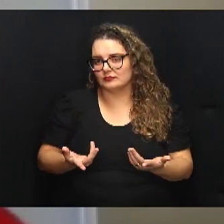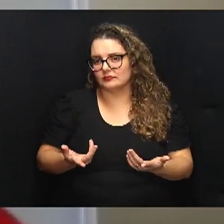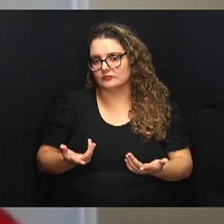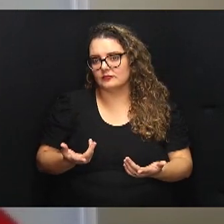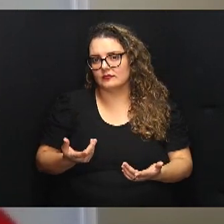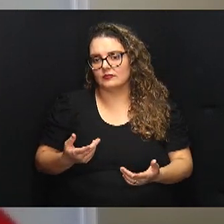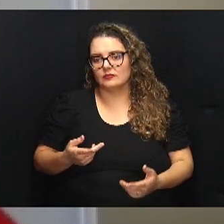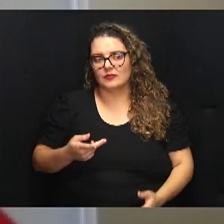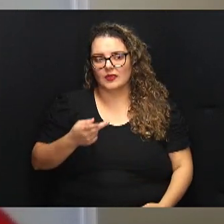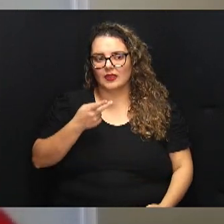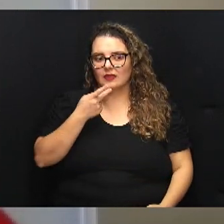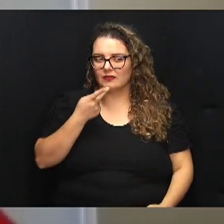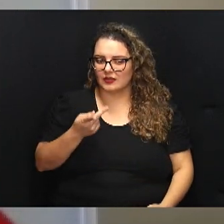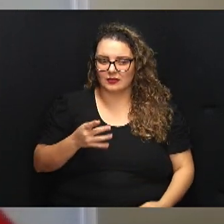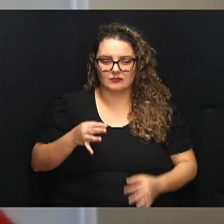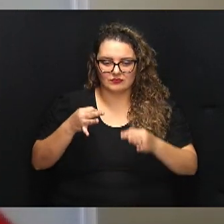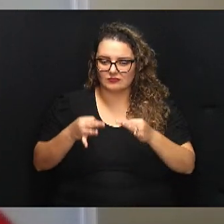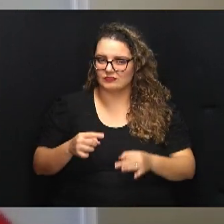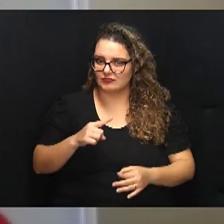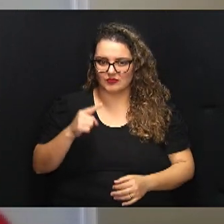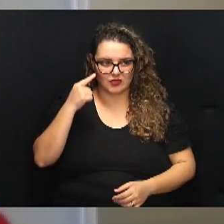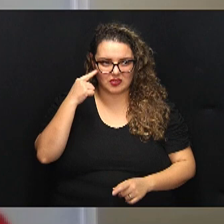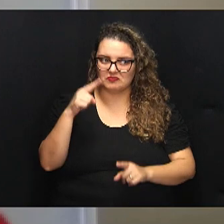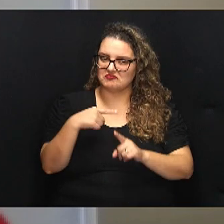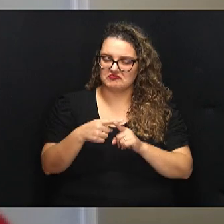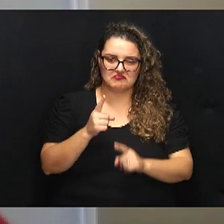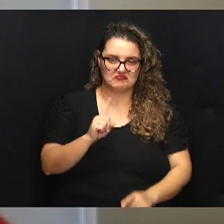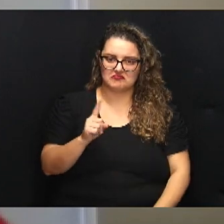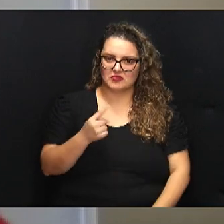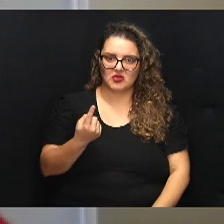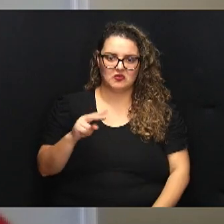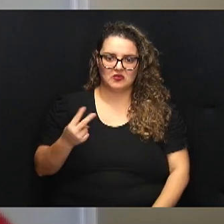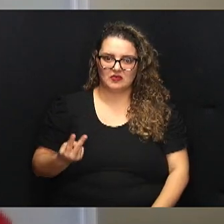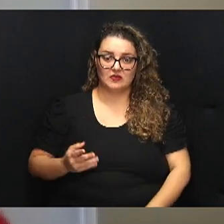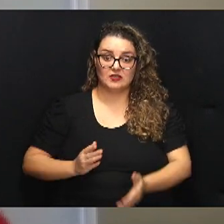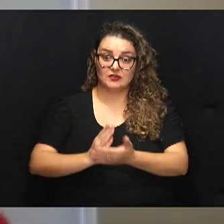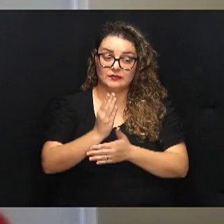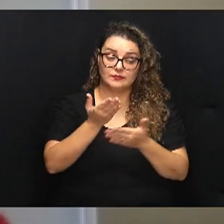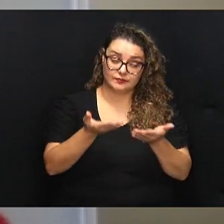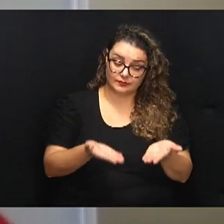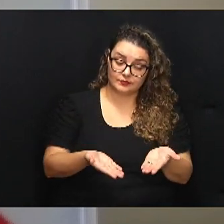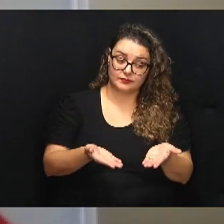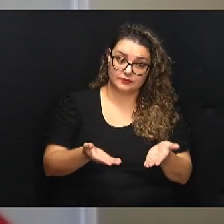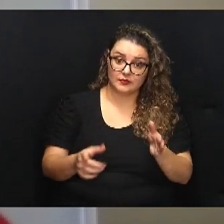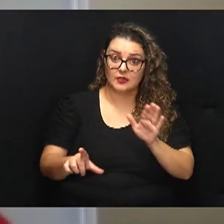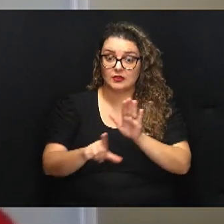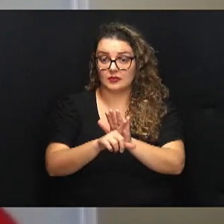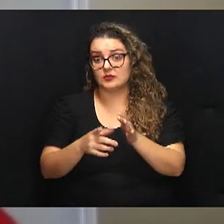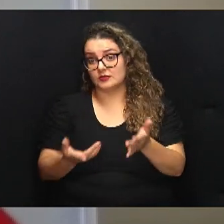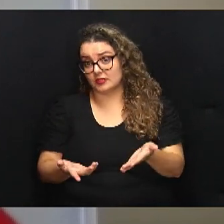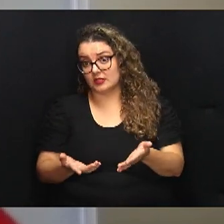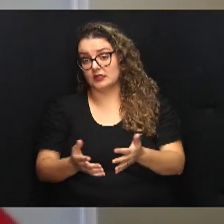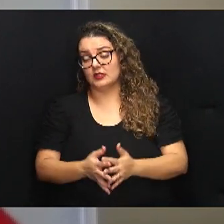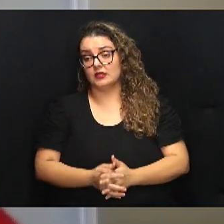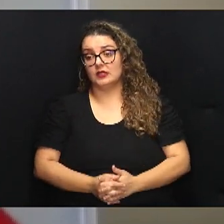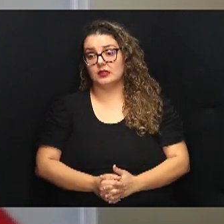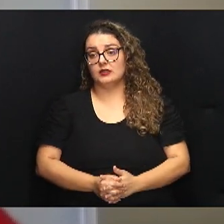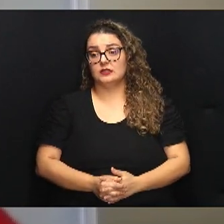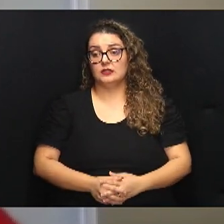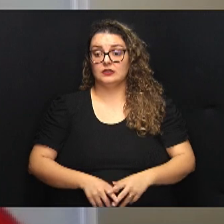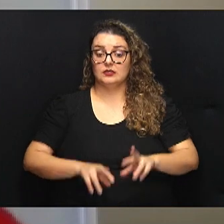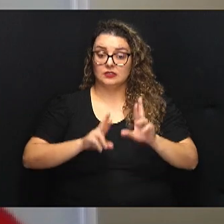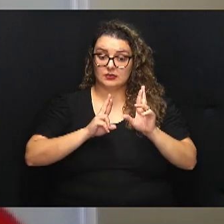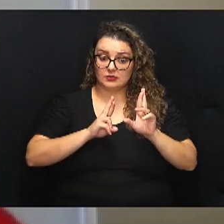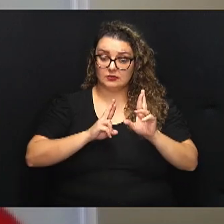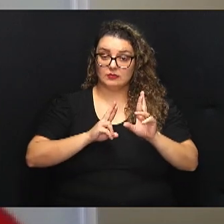muito otimista, não. Uma vez tendo sido aprovada essa legislação,